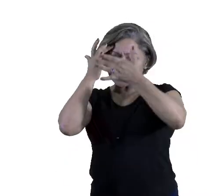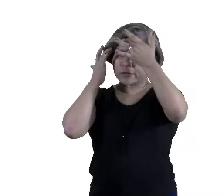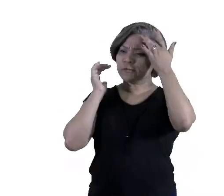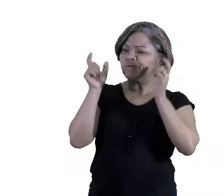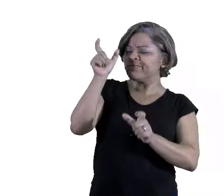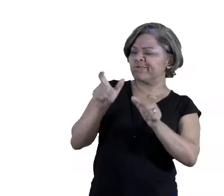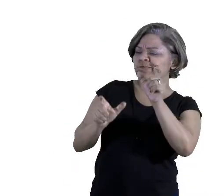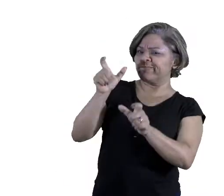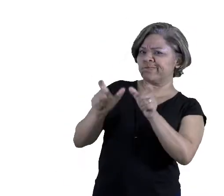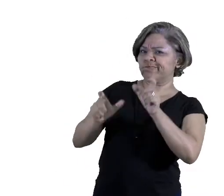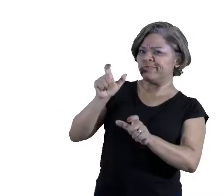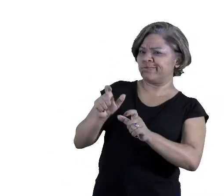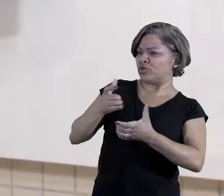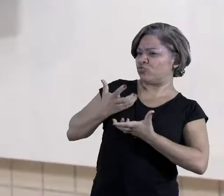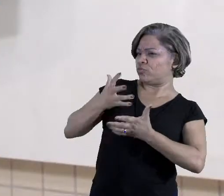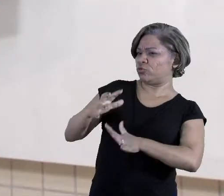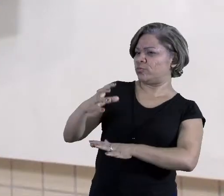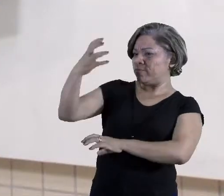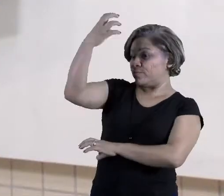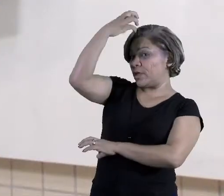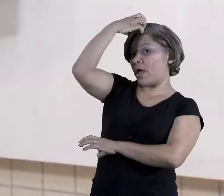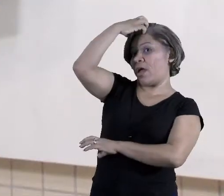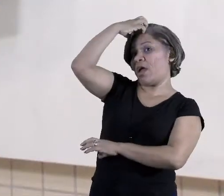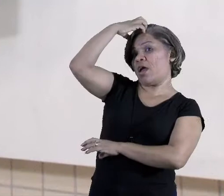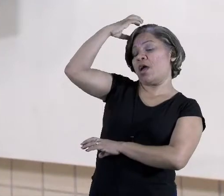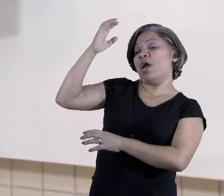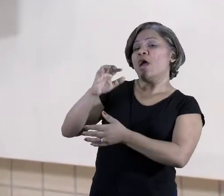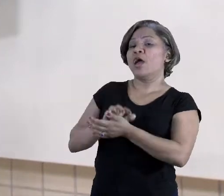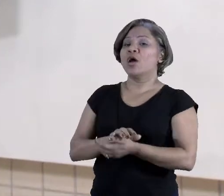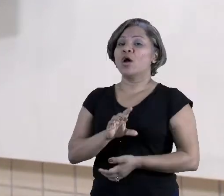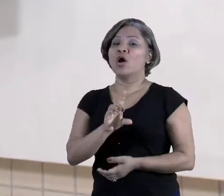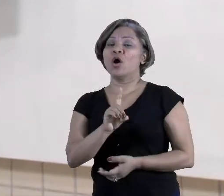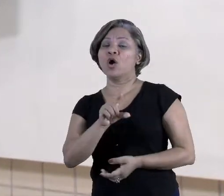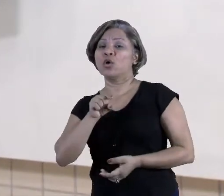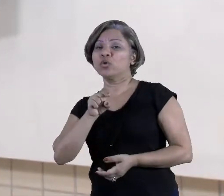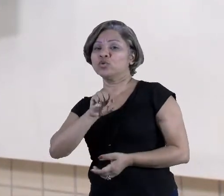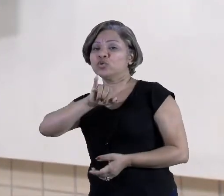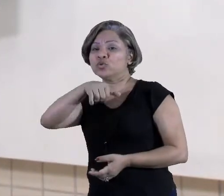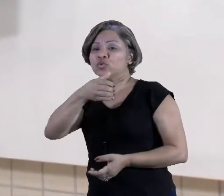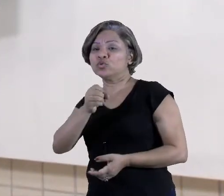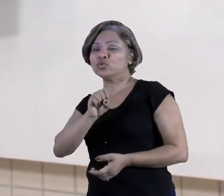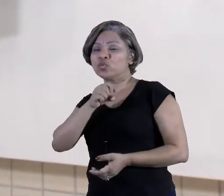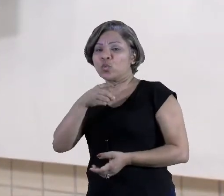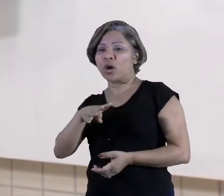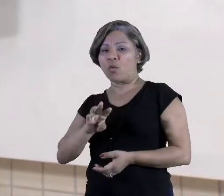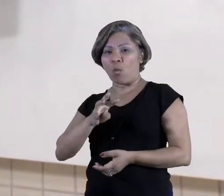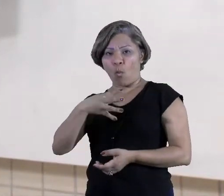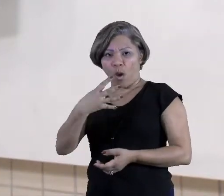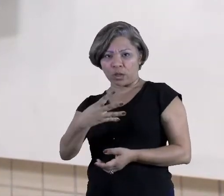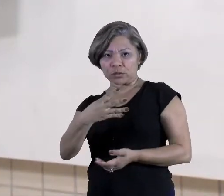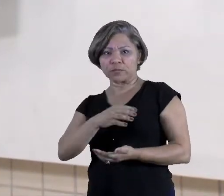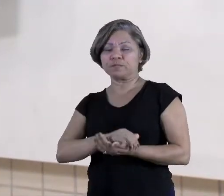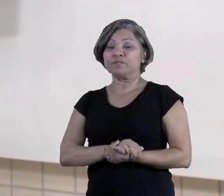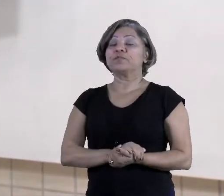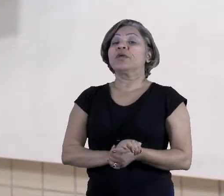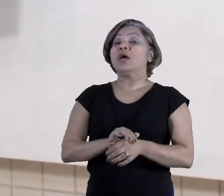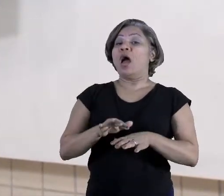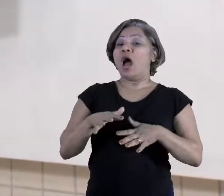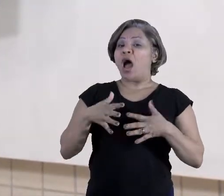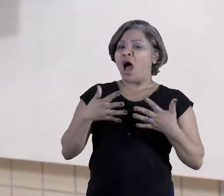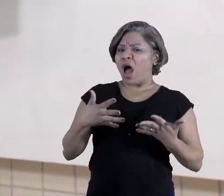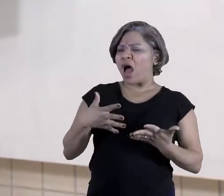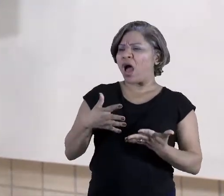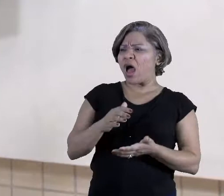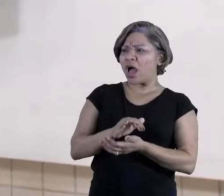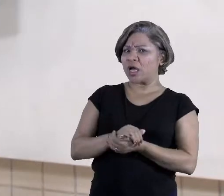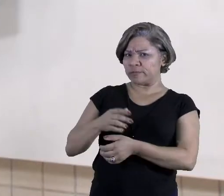insatisfeitos com a coroação de Dom João IV, que era o rei de Portugal. Então, esses paulistas eles